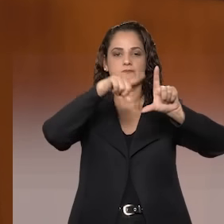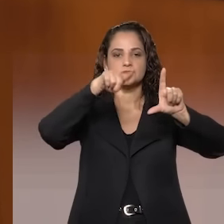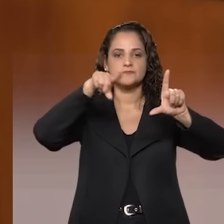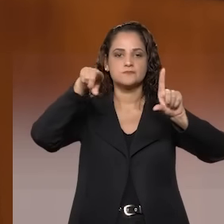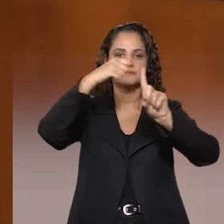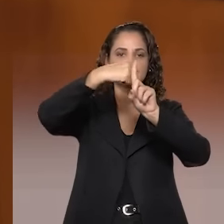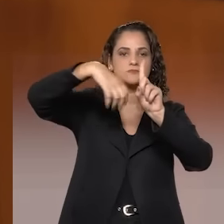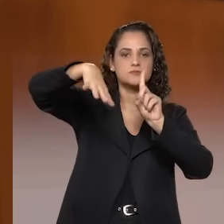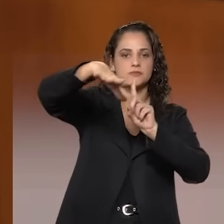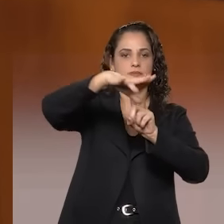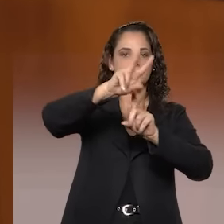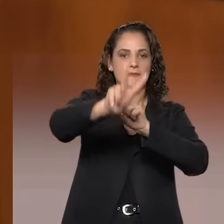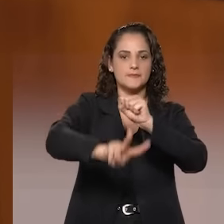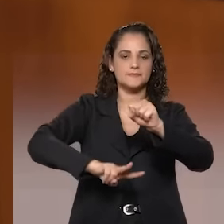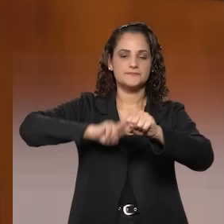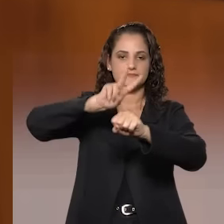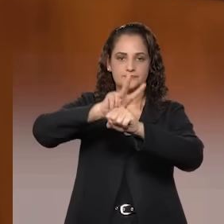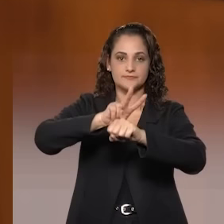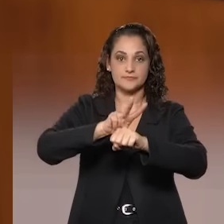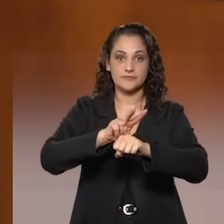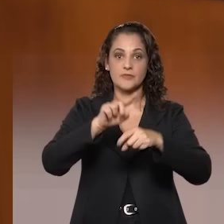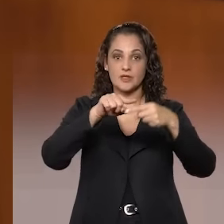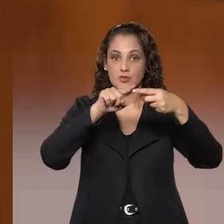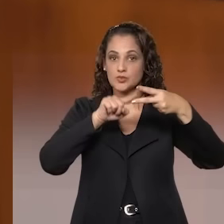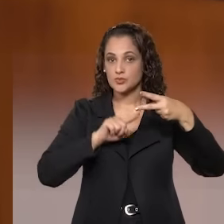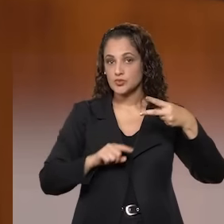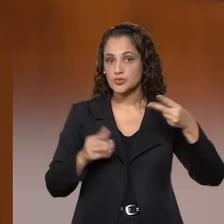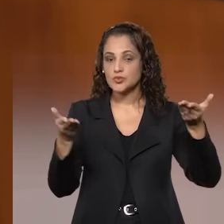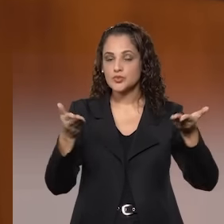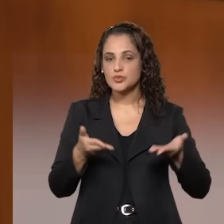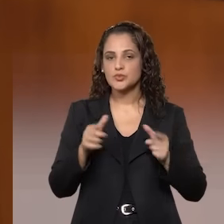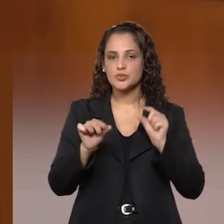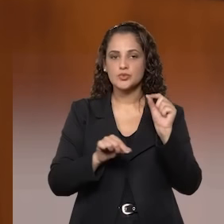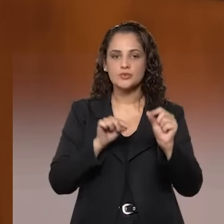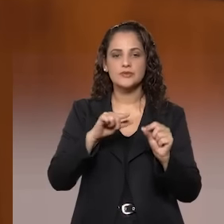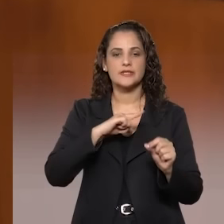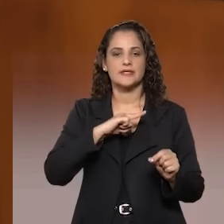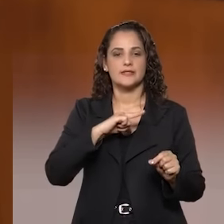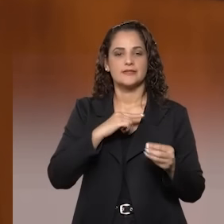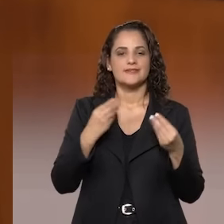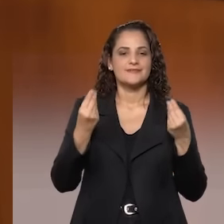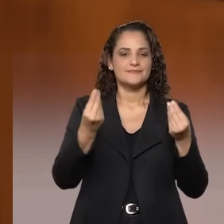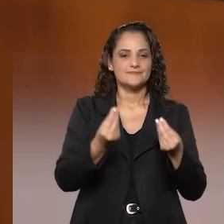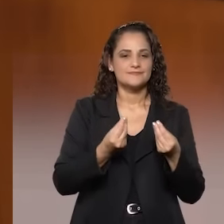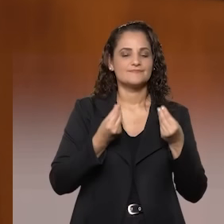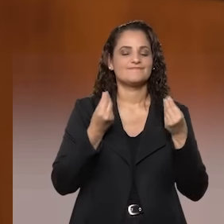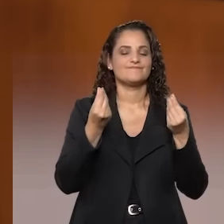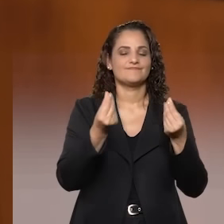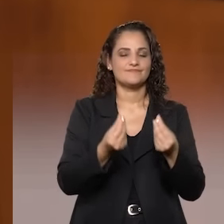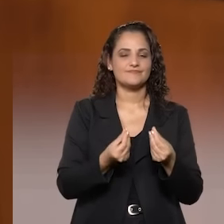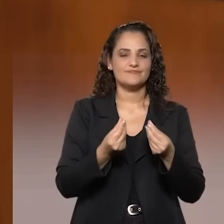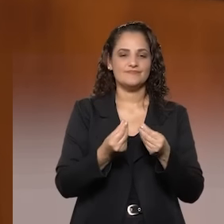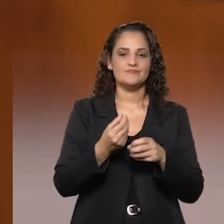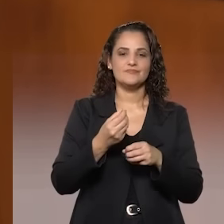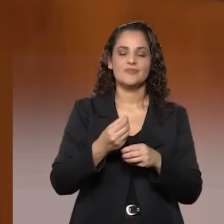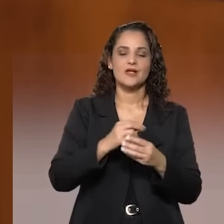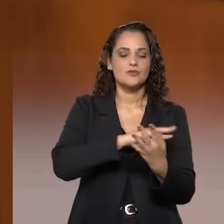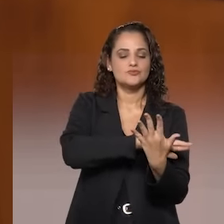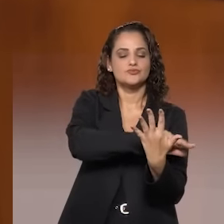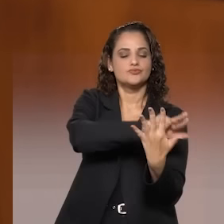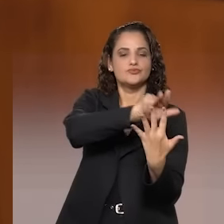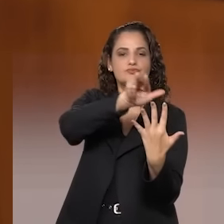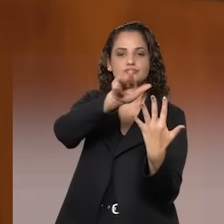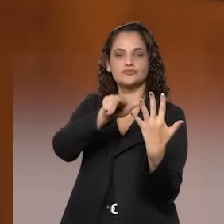hoje eles têm um grande guarda-chuva estimulador que é o isg né